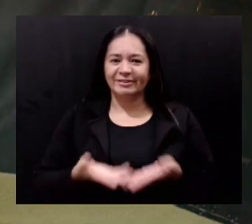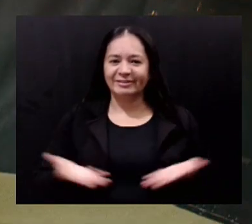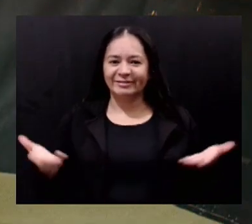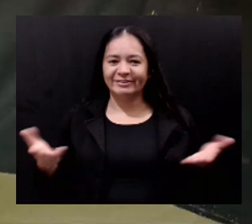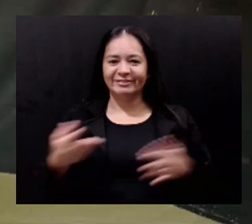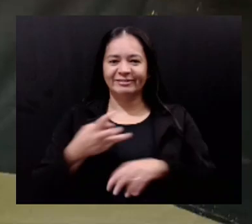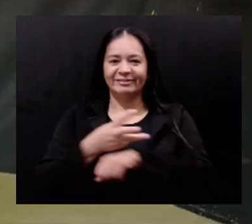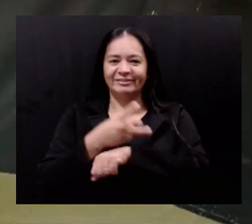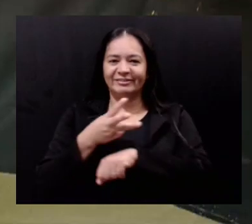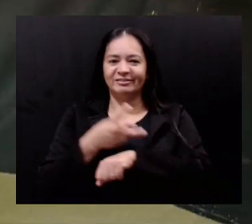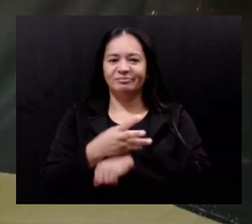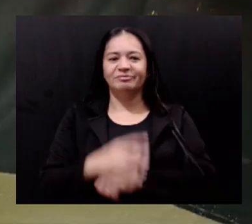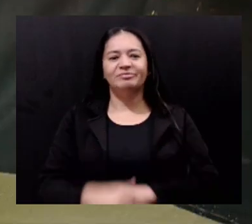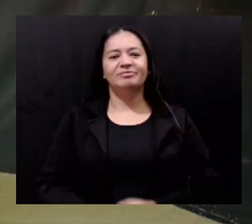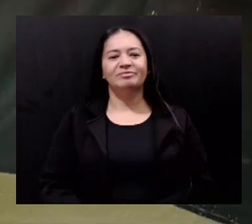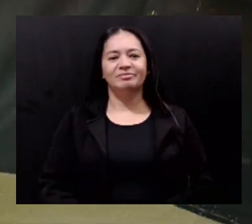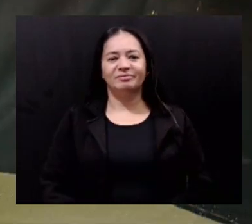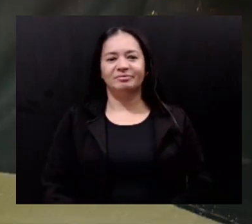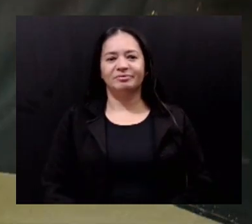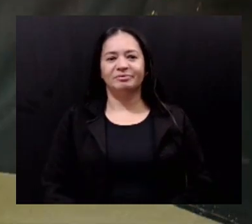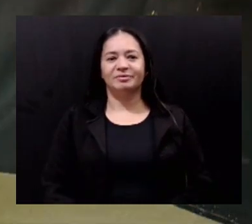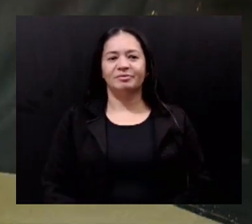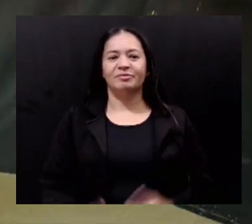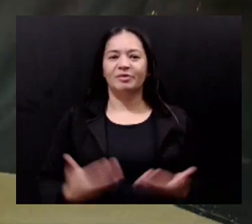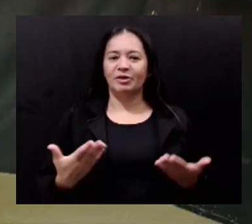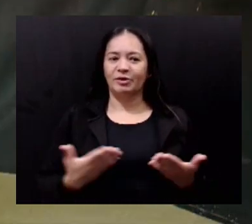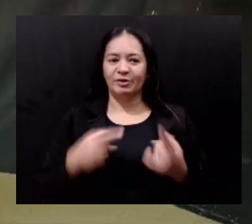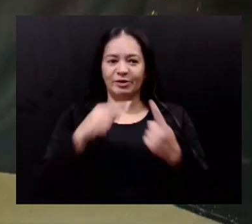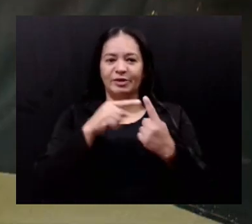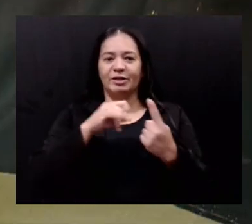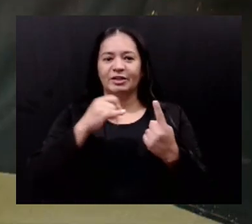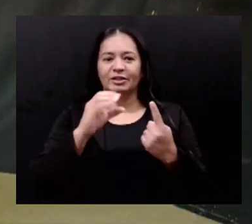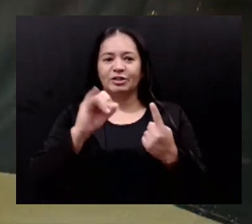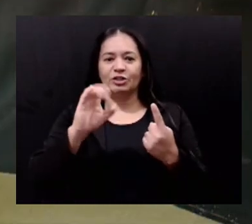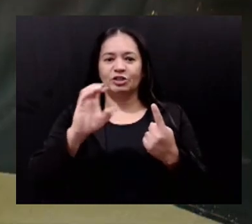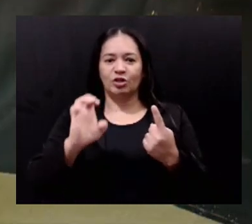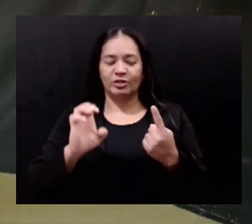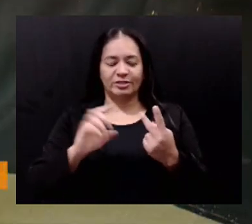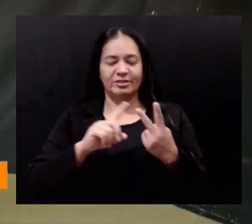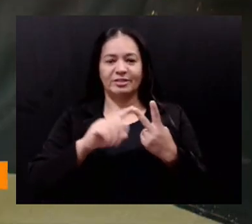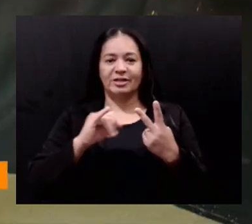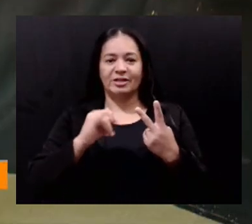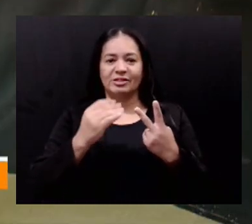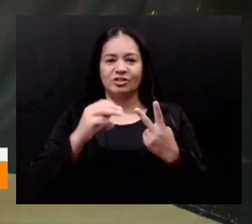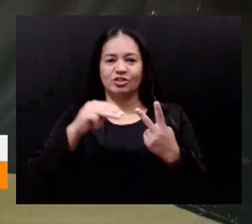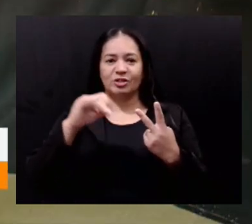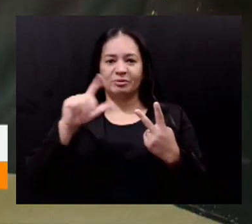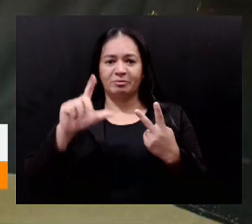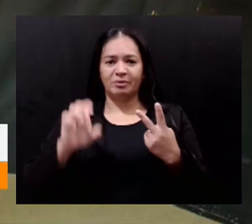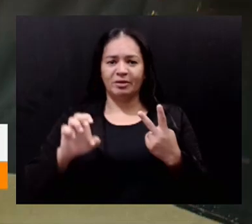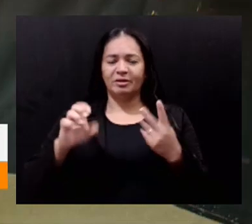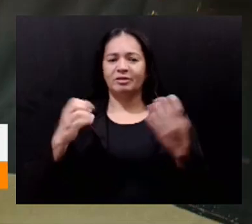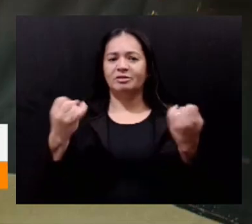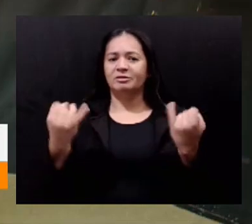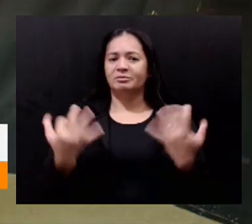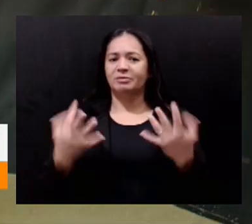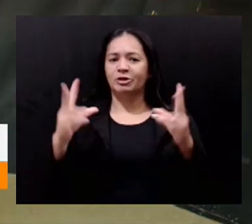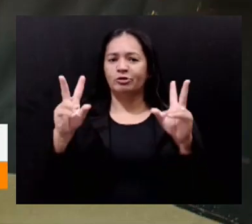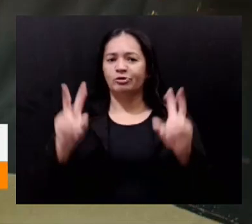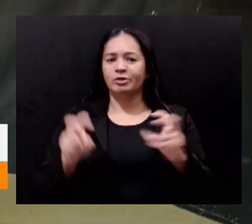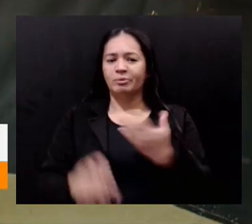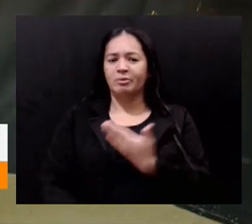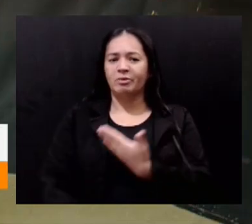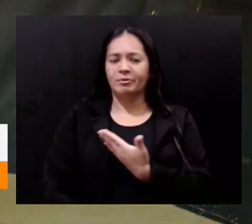19 978293776. Nós estamos aqui com a Joyce e a Jamile falando sobre amizade, né? Agora, Jamile, a questão da